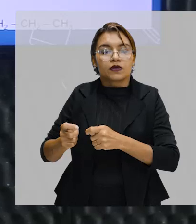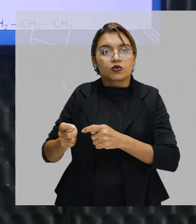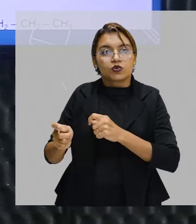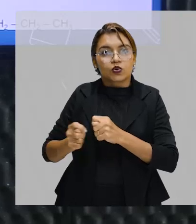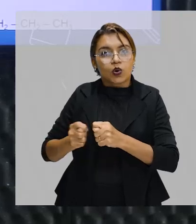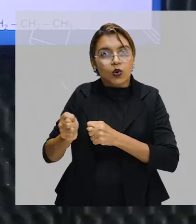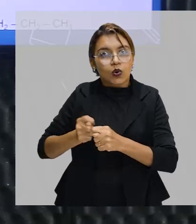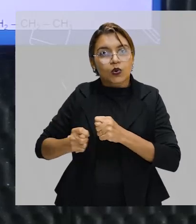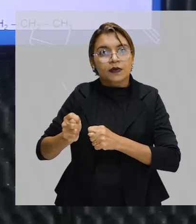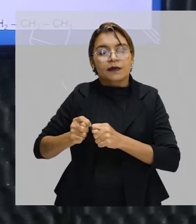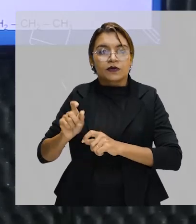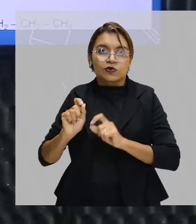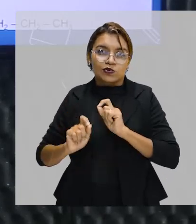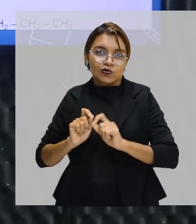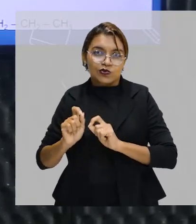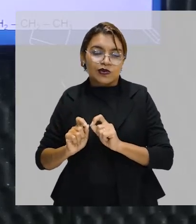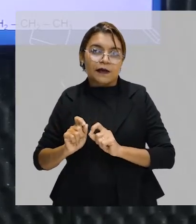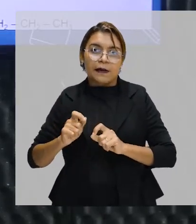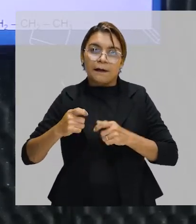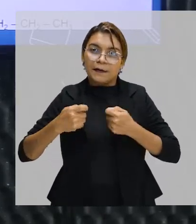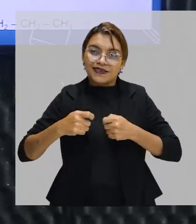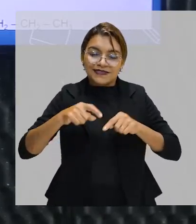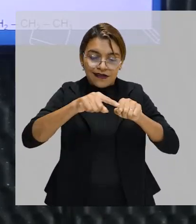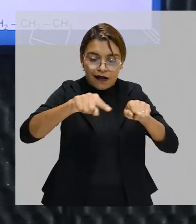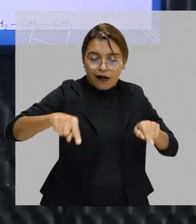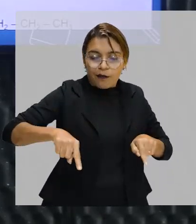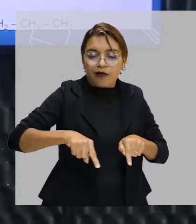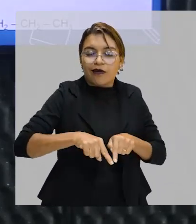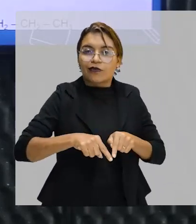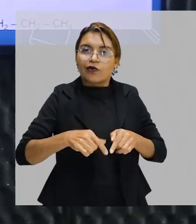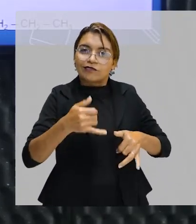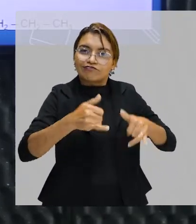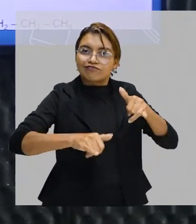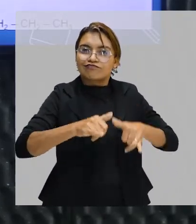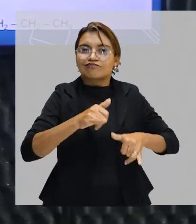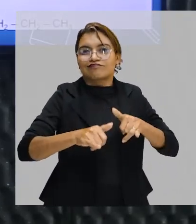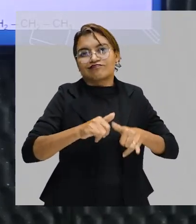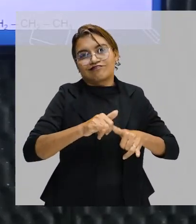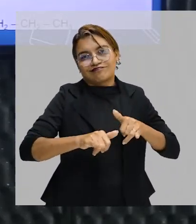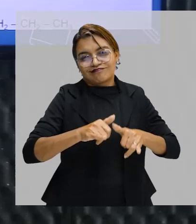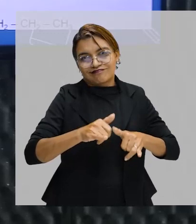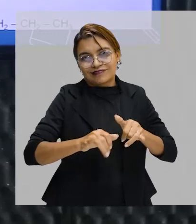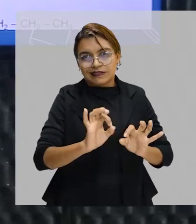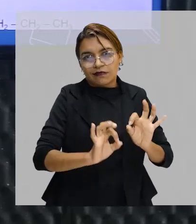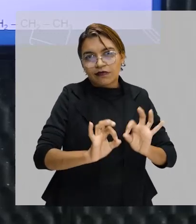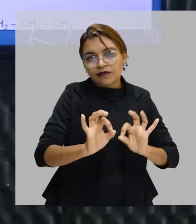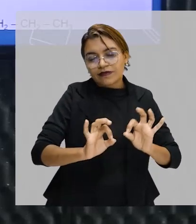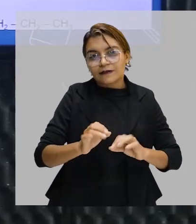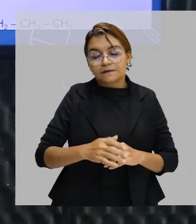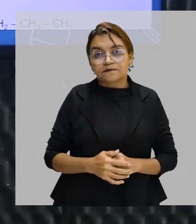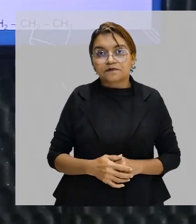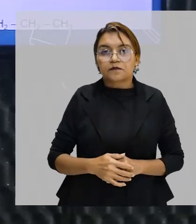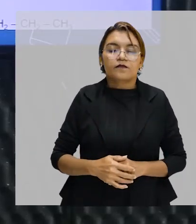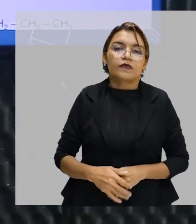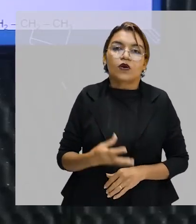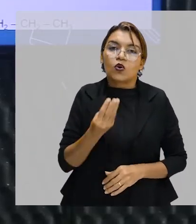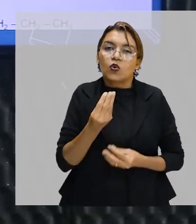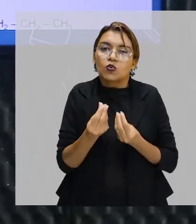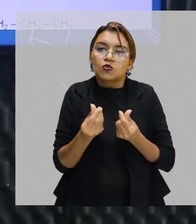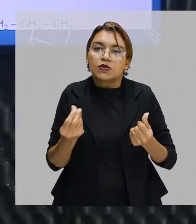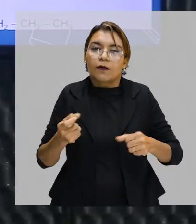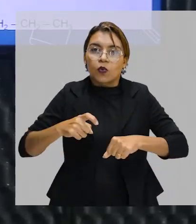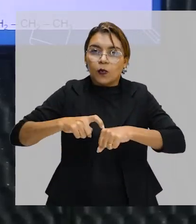produzirmos, sintetizarmos em laboratório. O sabor e cheiro de morango, por exemplo, são dados